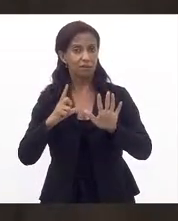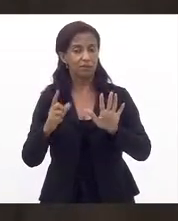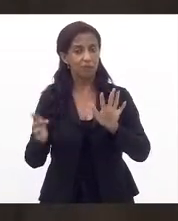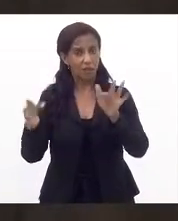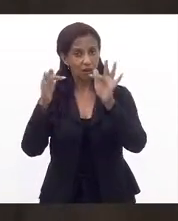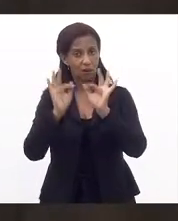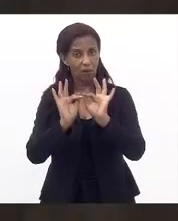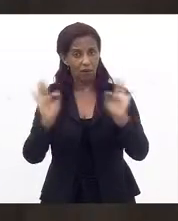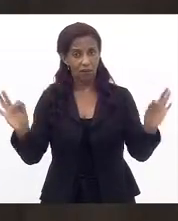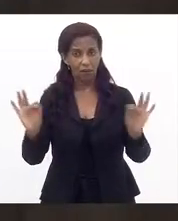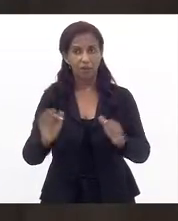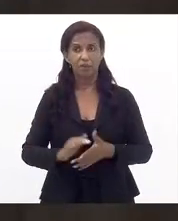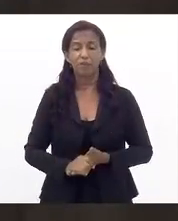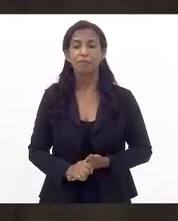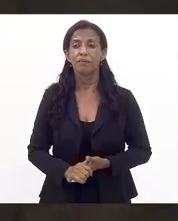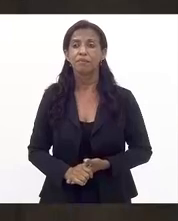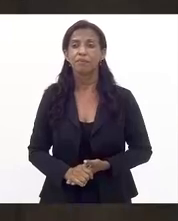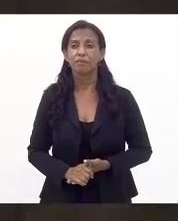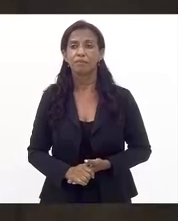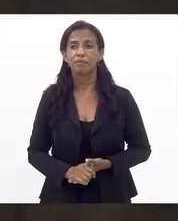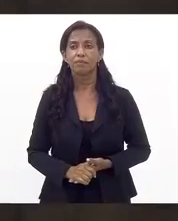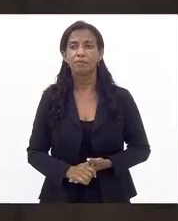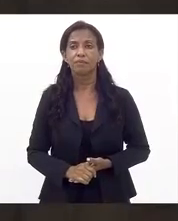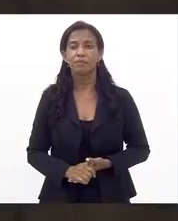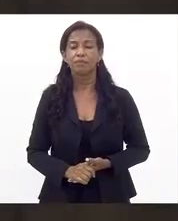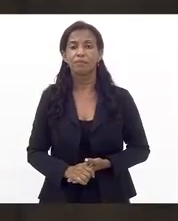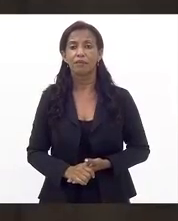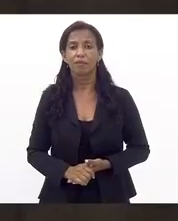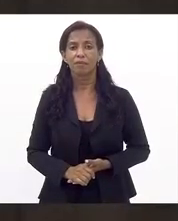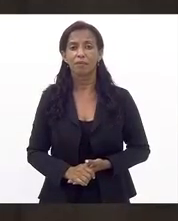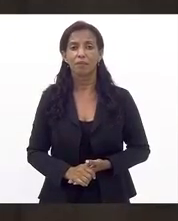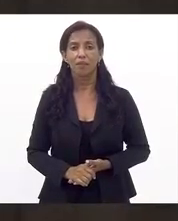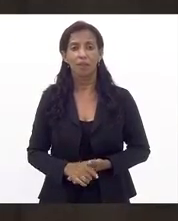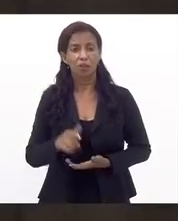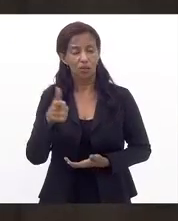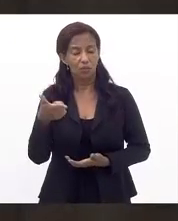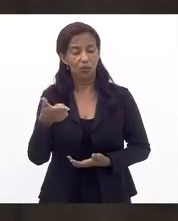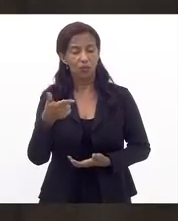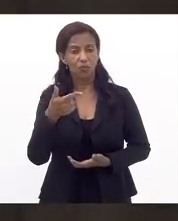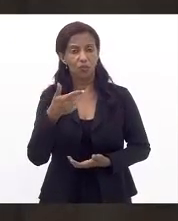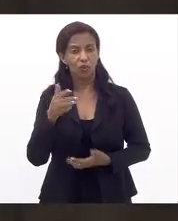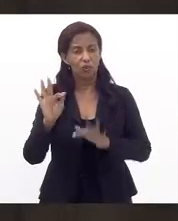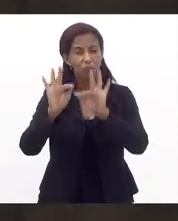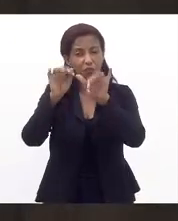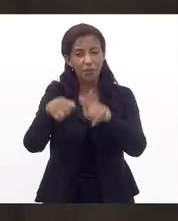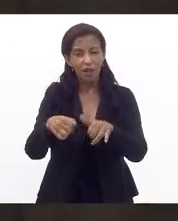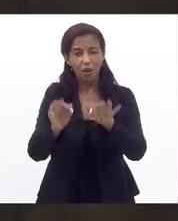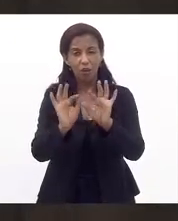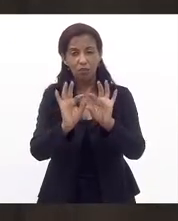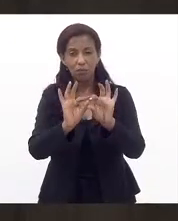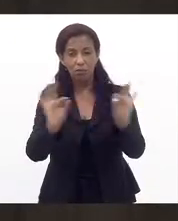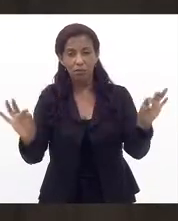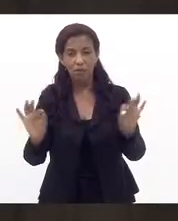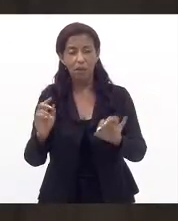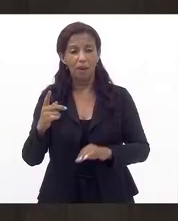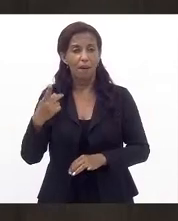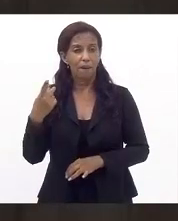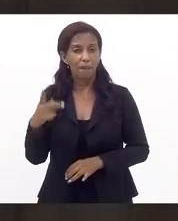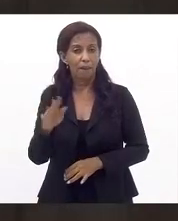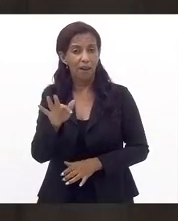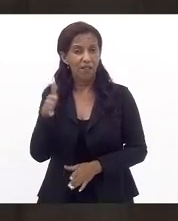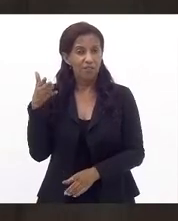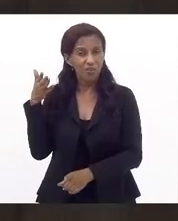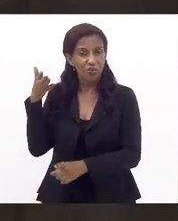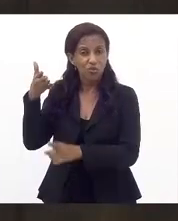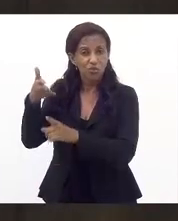gostaria da atenção do deputado Márcio Pacheco foi feita ali um no finalzinho para efeito